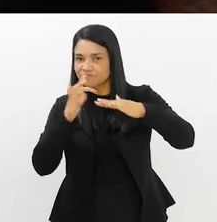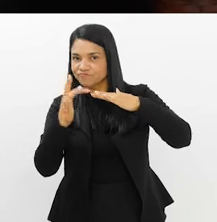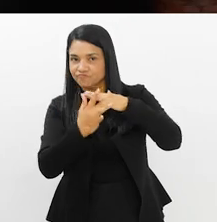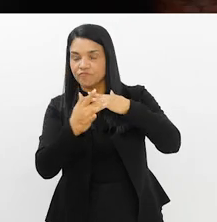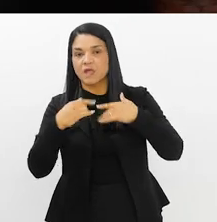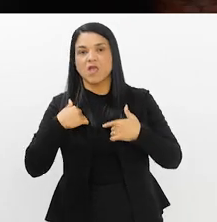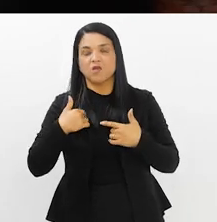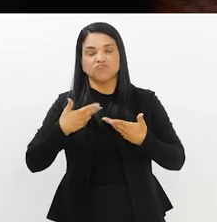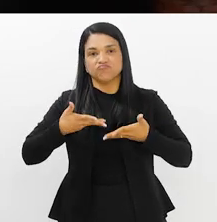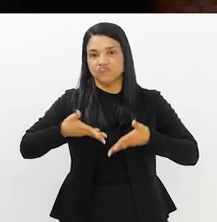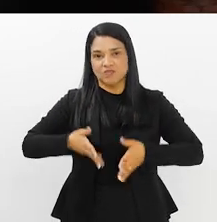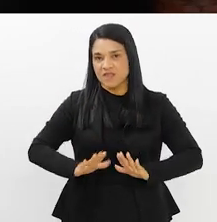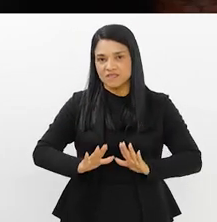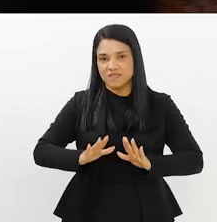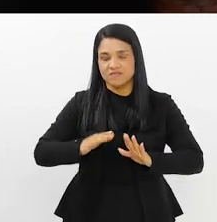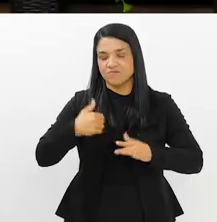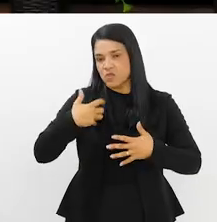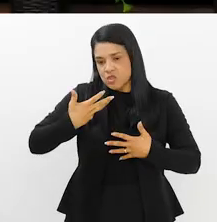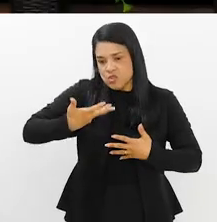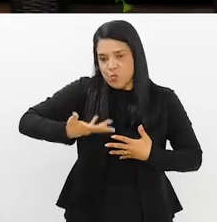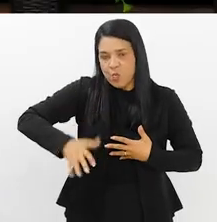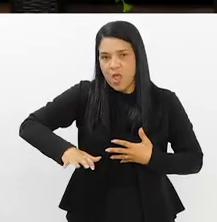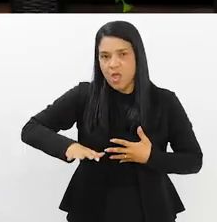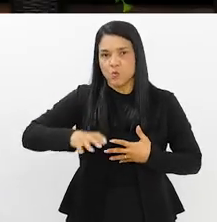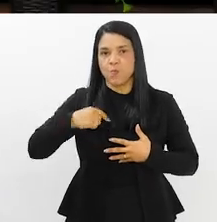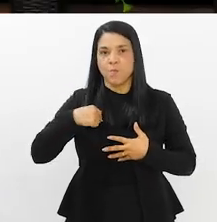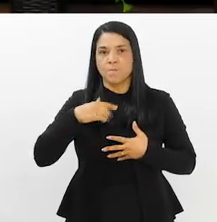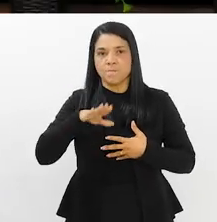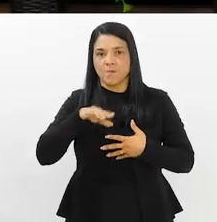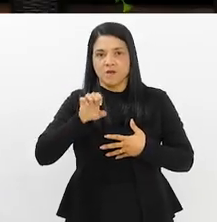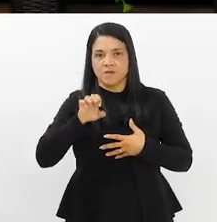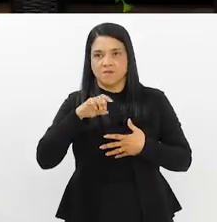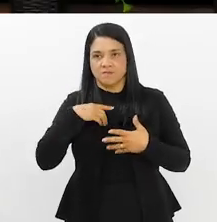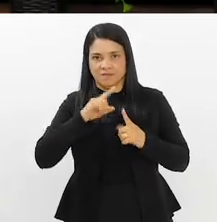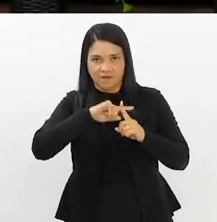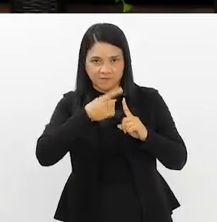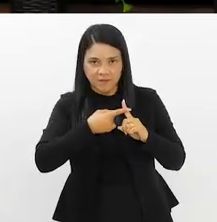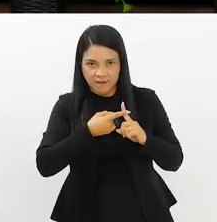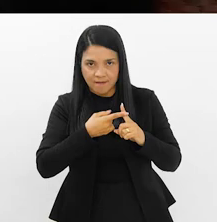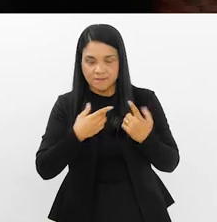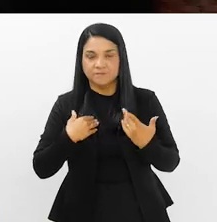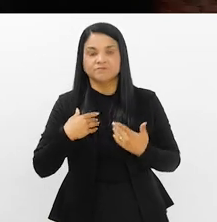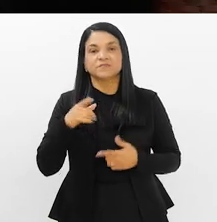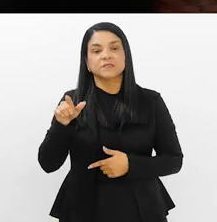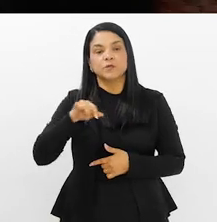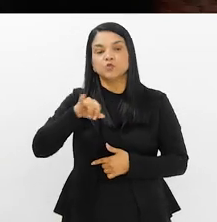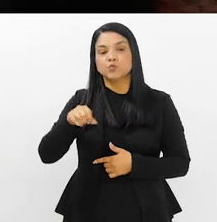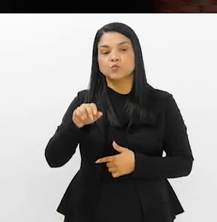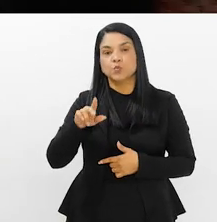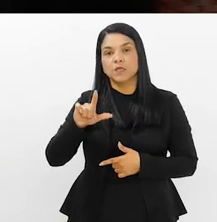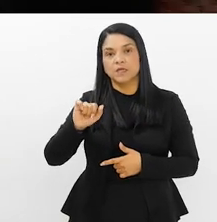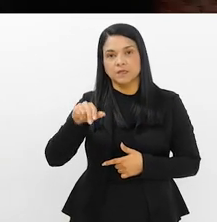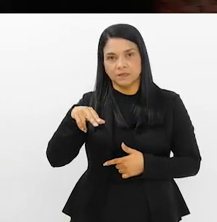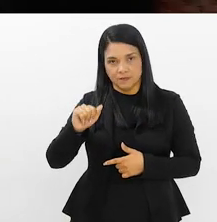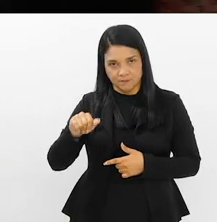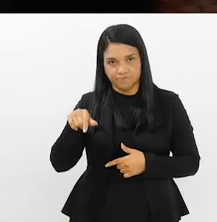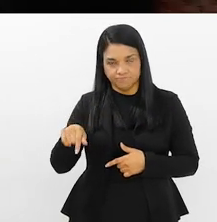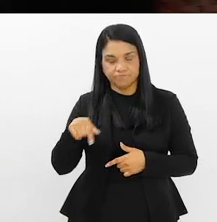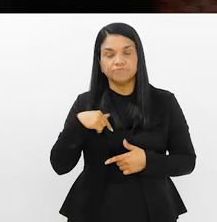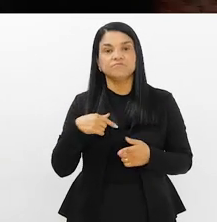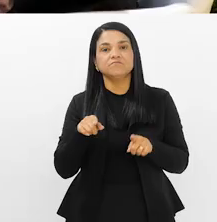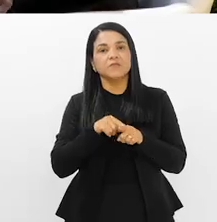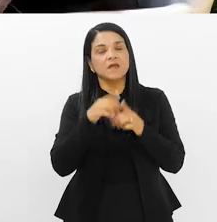Mãe, e também com a psicóloga Juliana Brandes da Rocha. Olá! Olá. Gostaria, primeiramente,